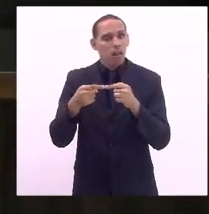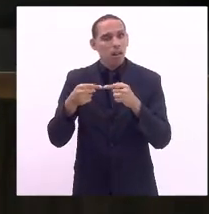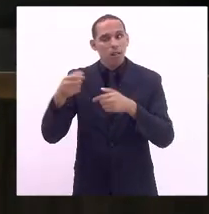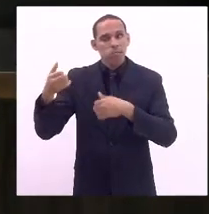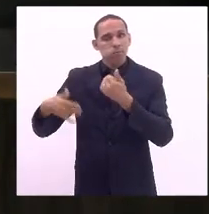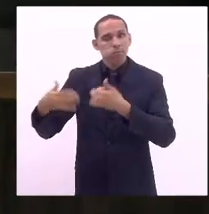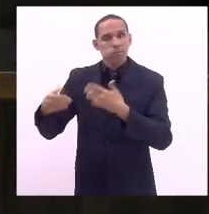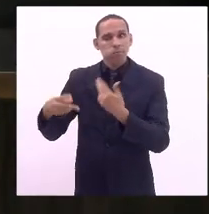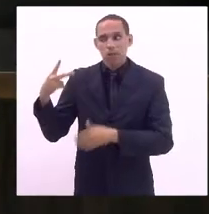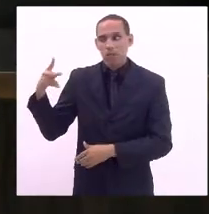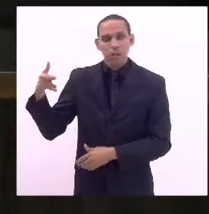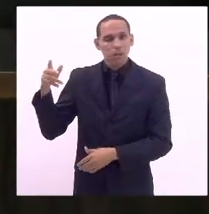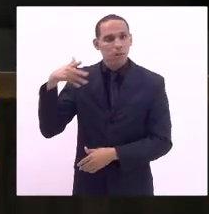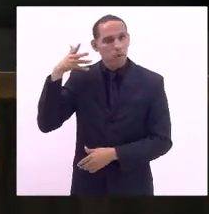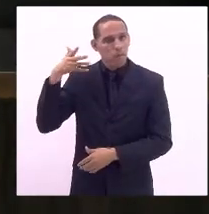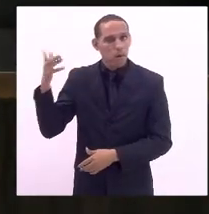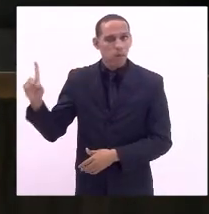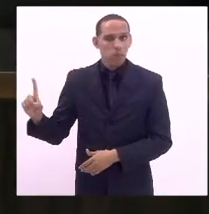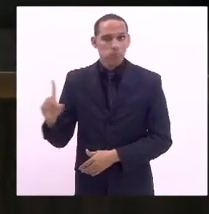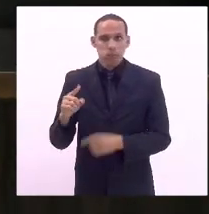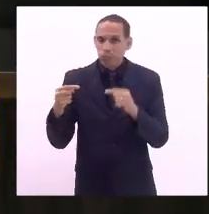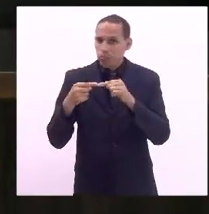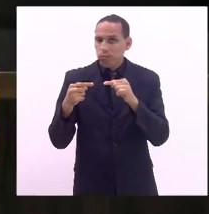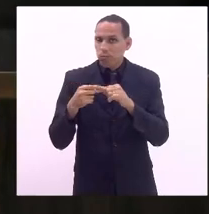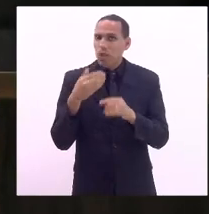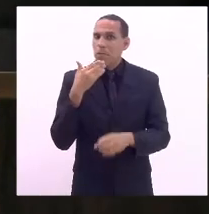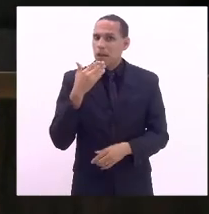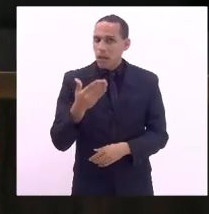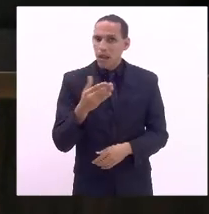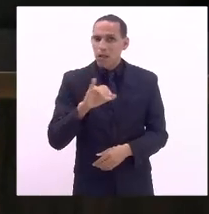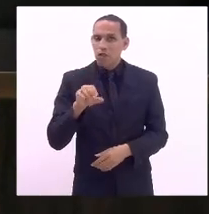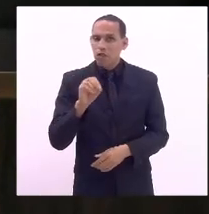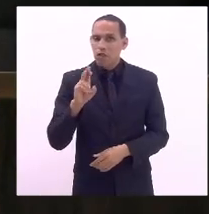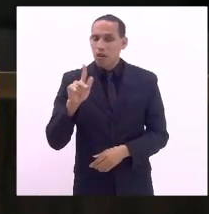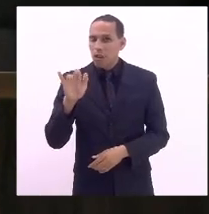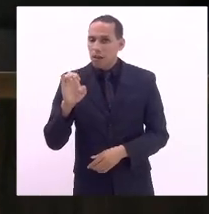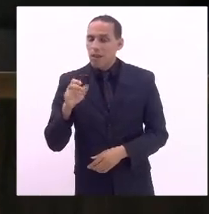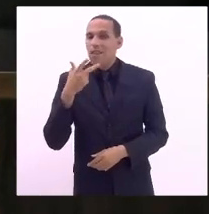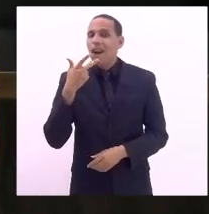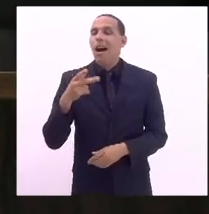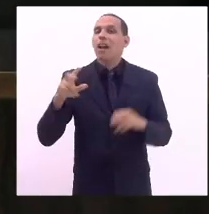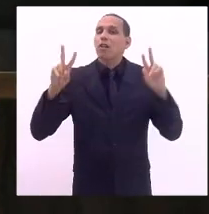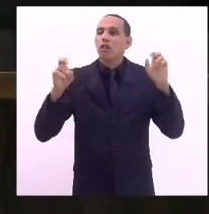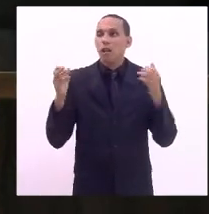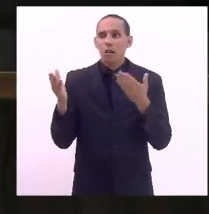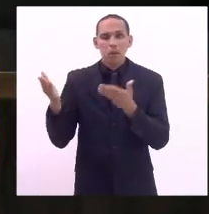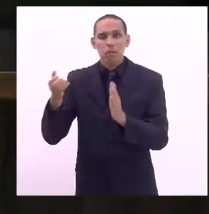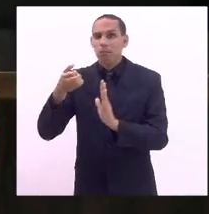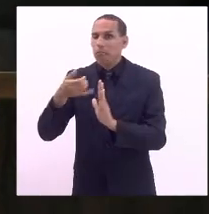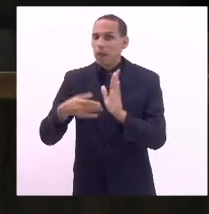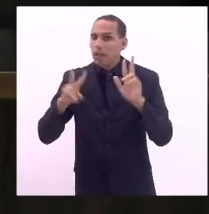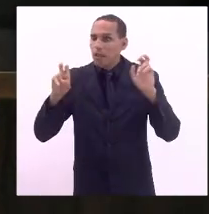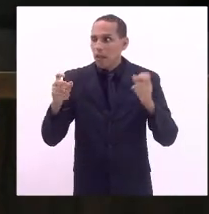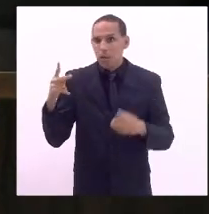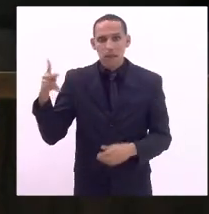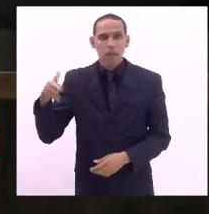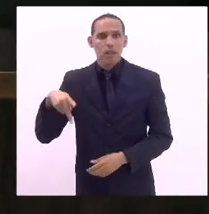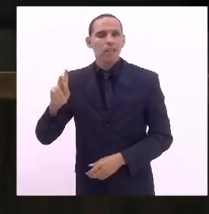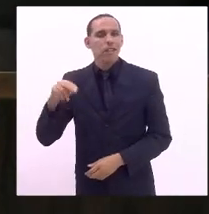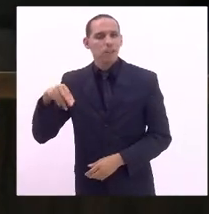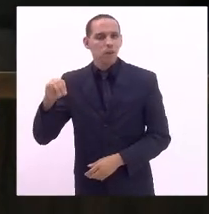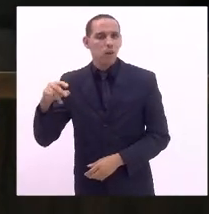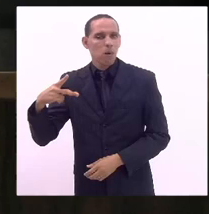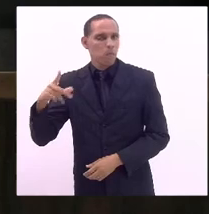falado. O aparte foi pedido, Jorge Felipe Neto, para falar sobre o tema que o Quilomploc